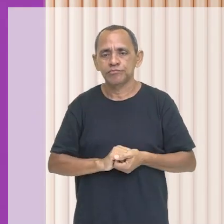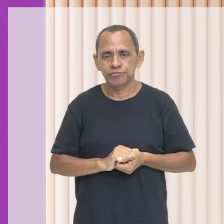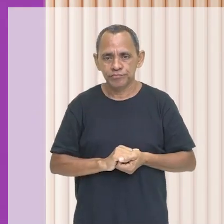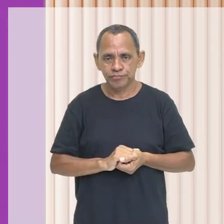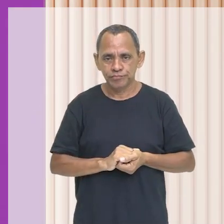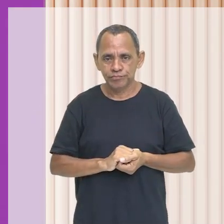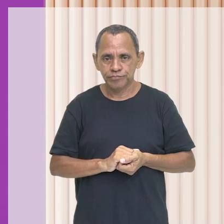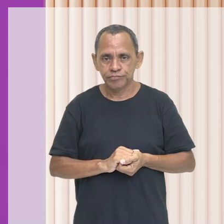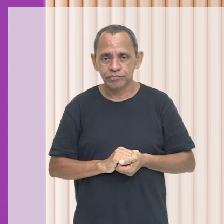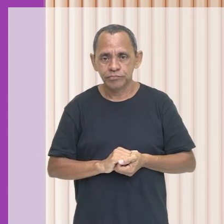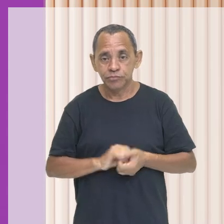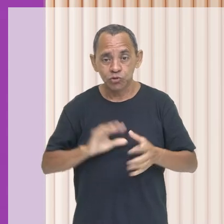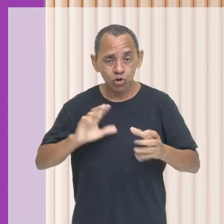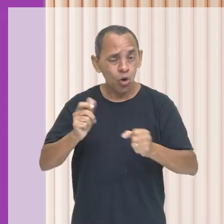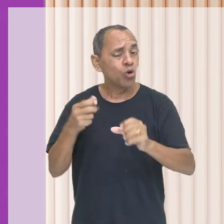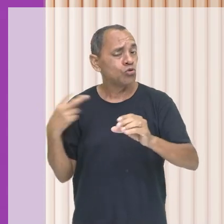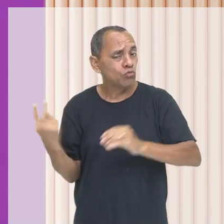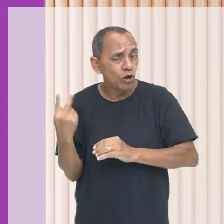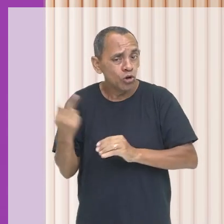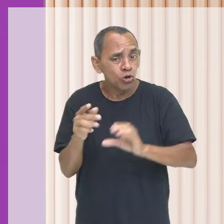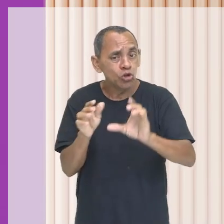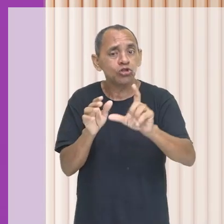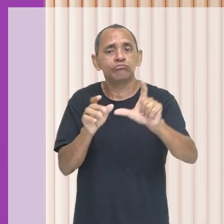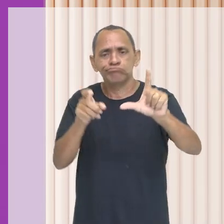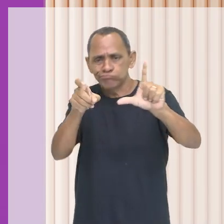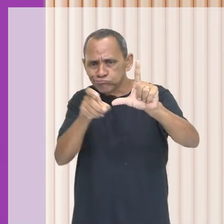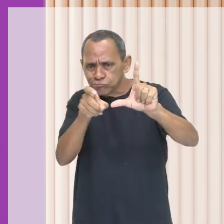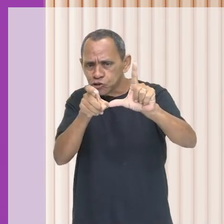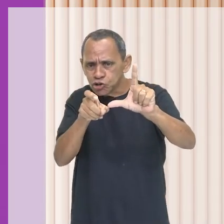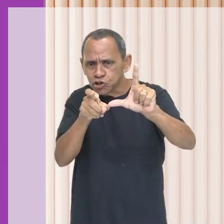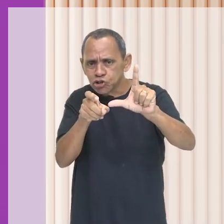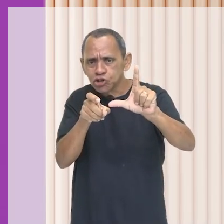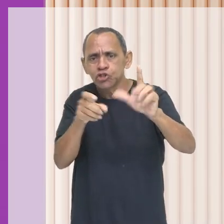falando de todos os valores de x para os quais a